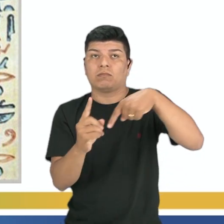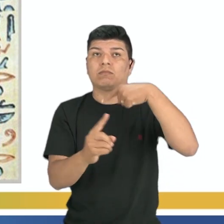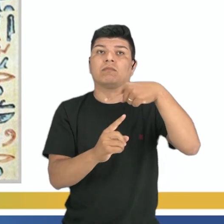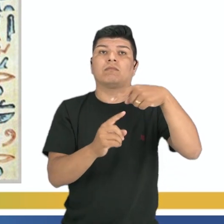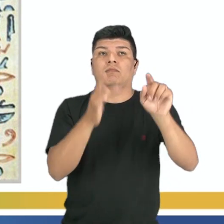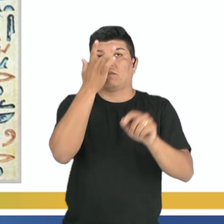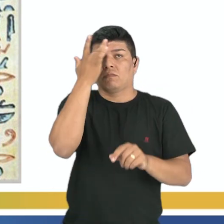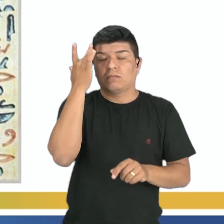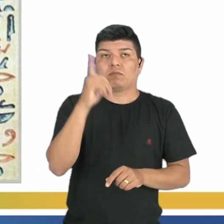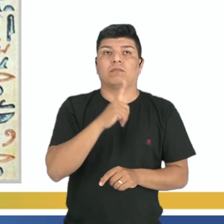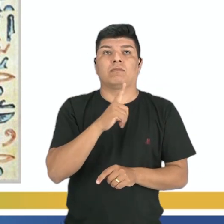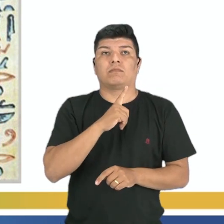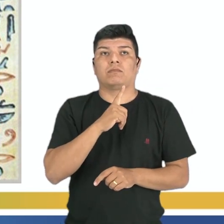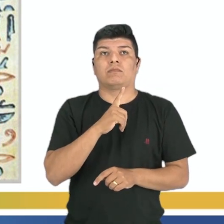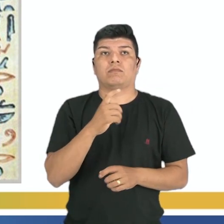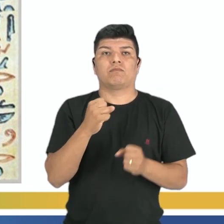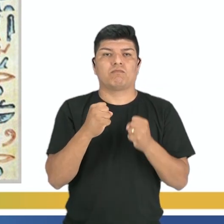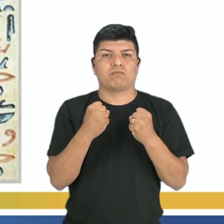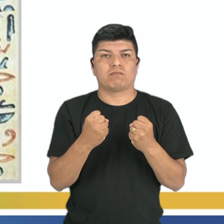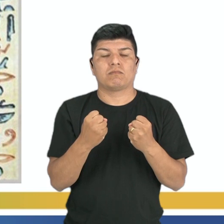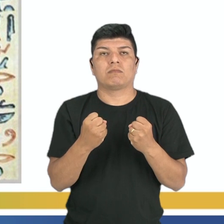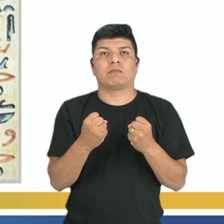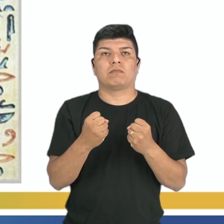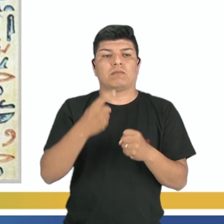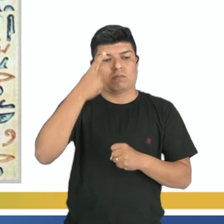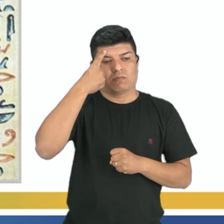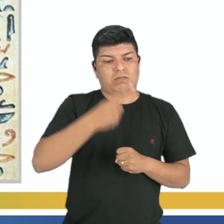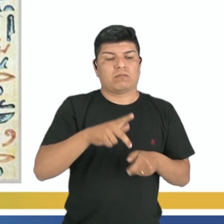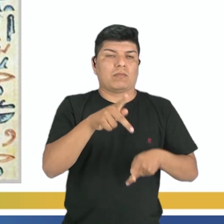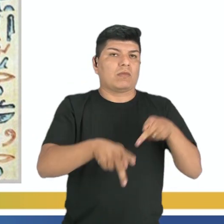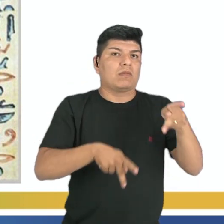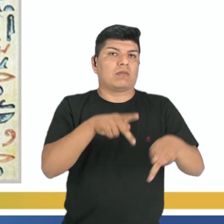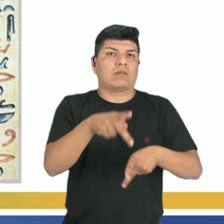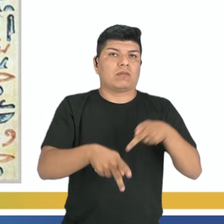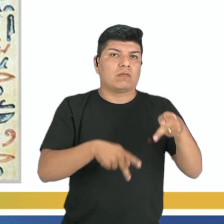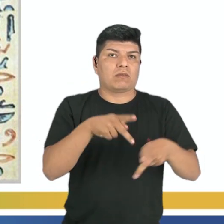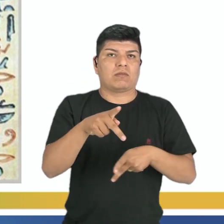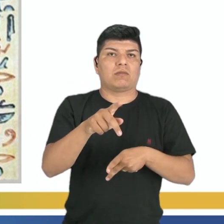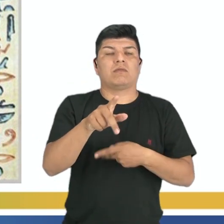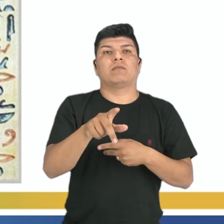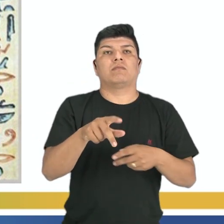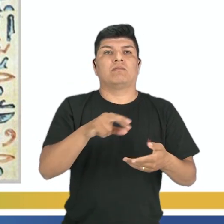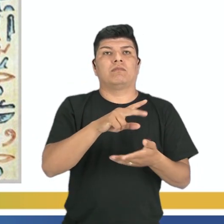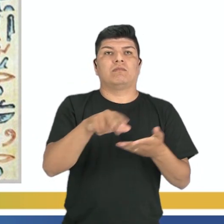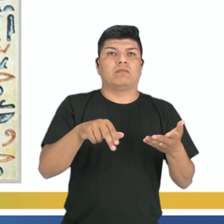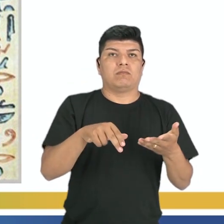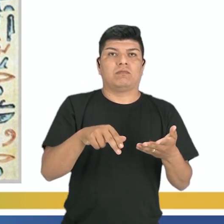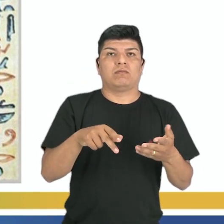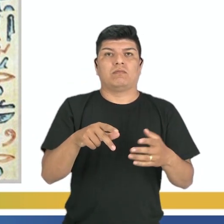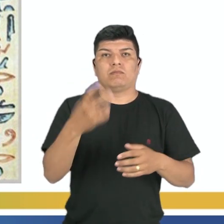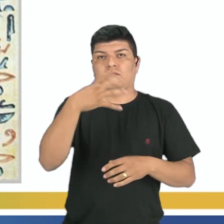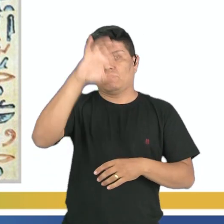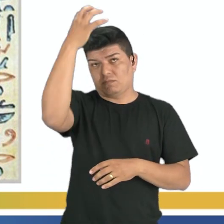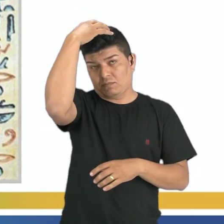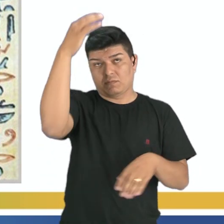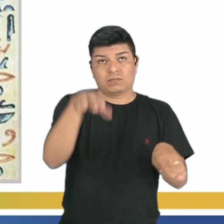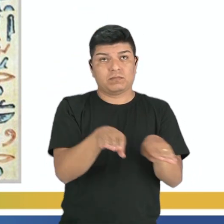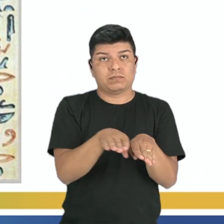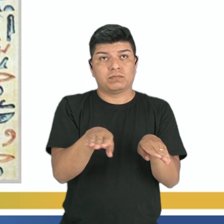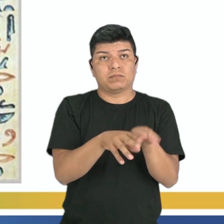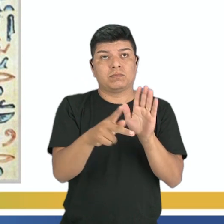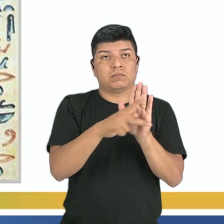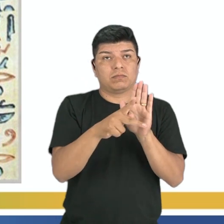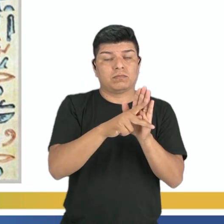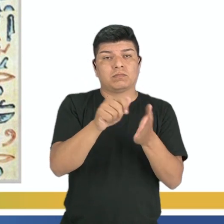tinham o poder sobre a população, como os sacerdotes, né? Os membros da realeza e os